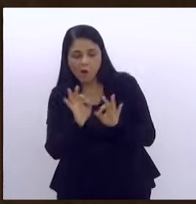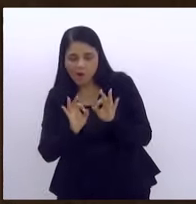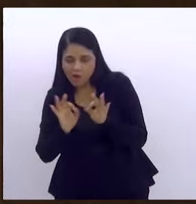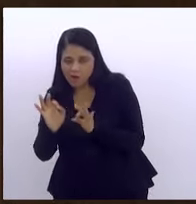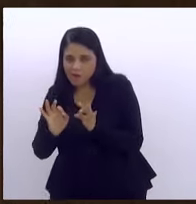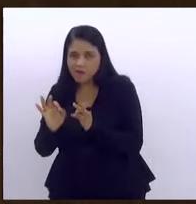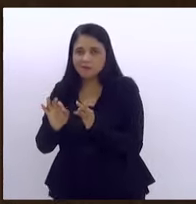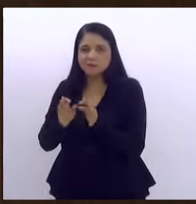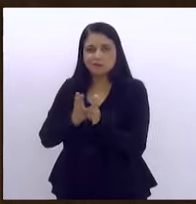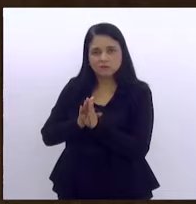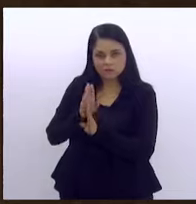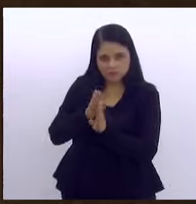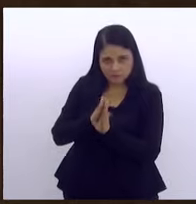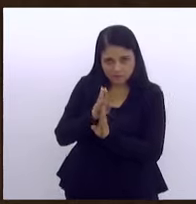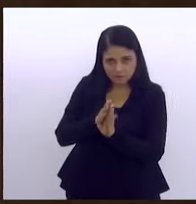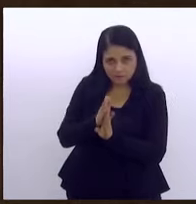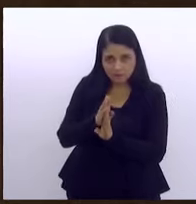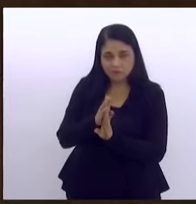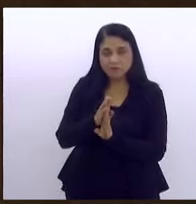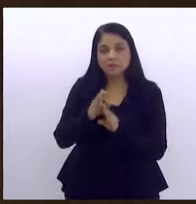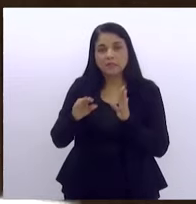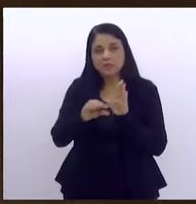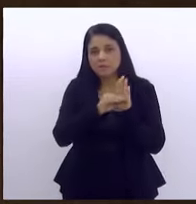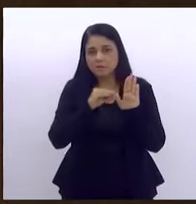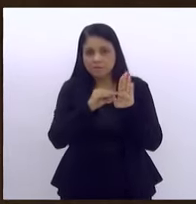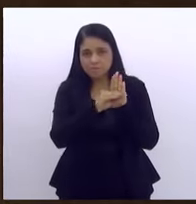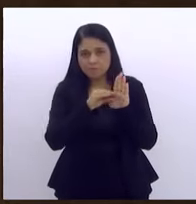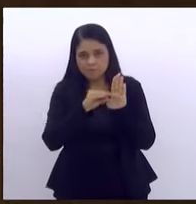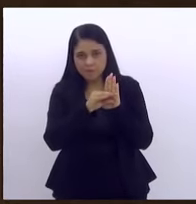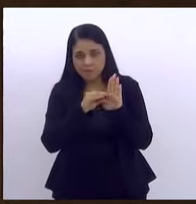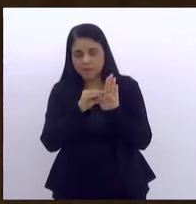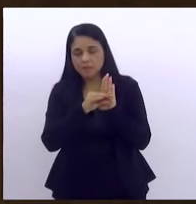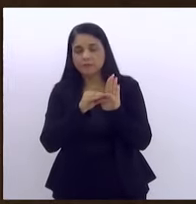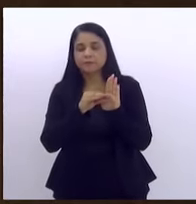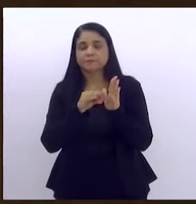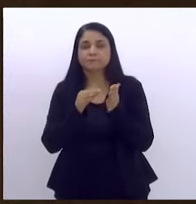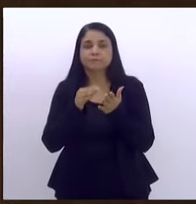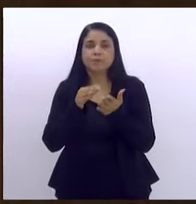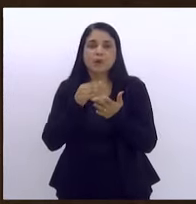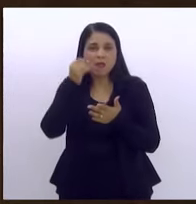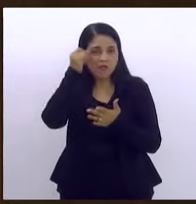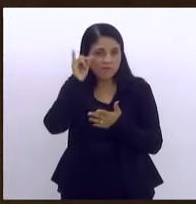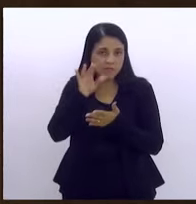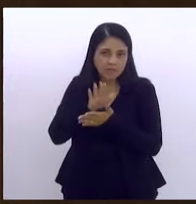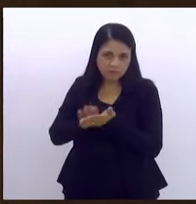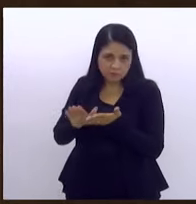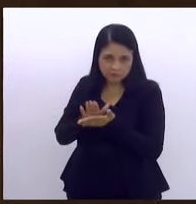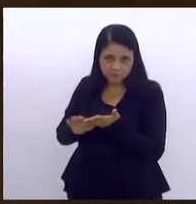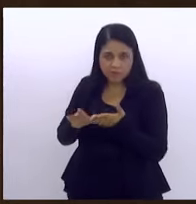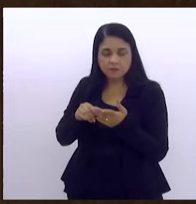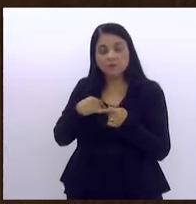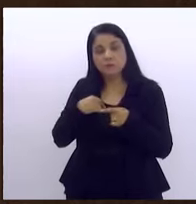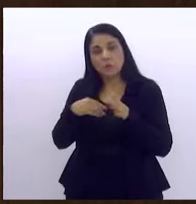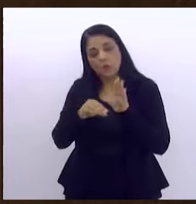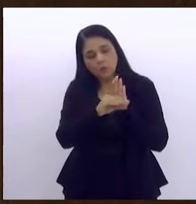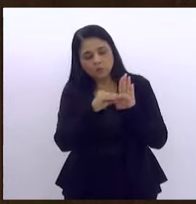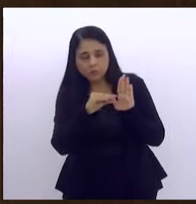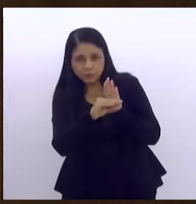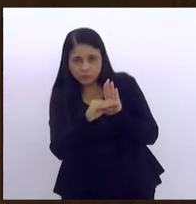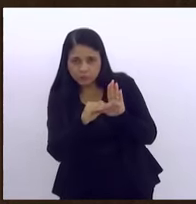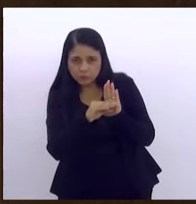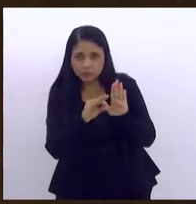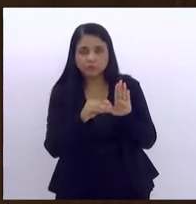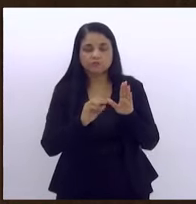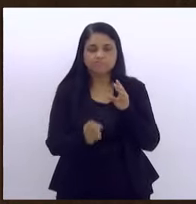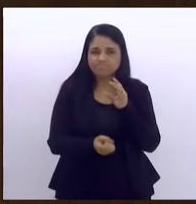emendas em tudo aquilo que possa gerar despesa, por menor que seja, e nós fizemos algumas emendas E, em